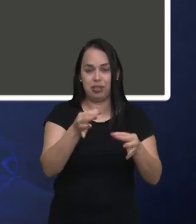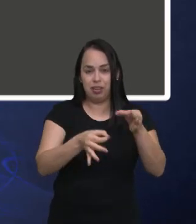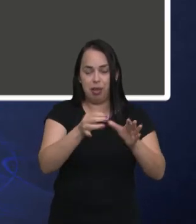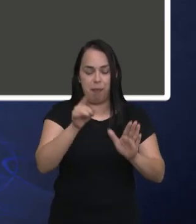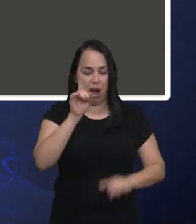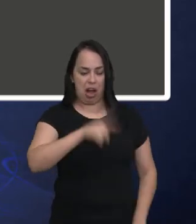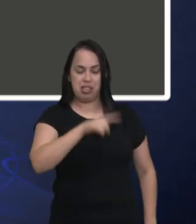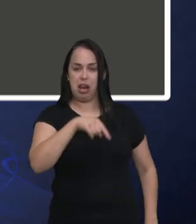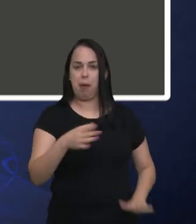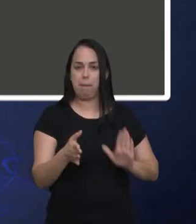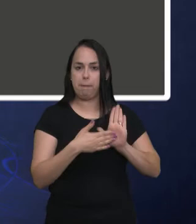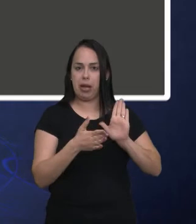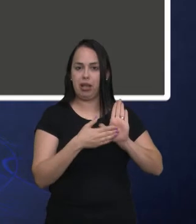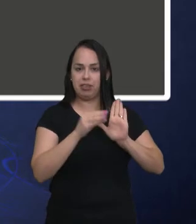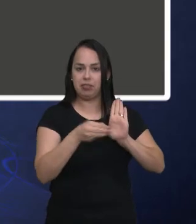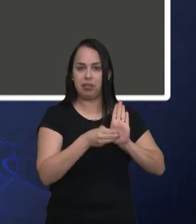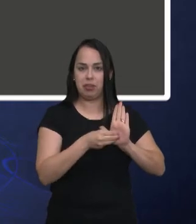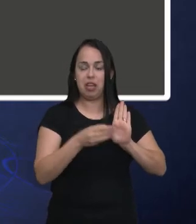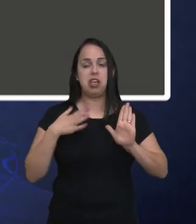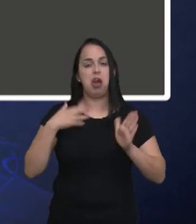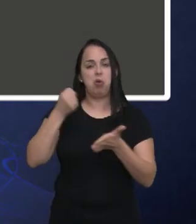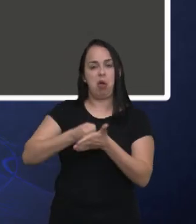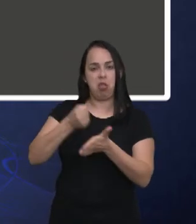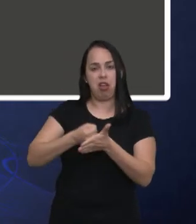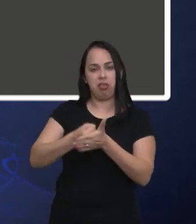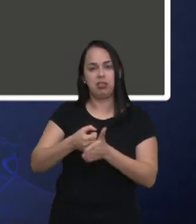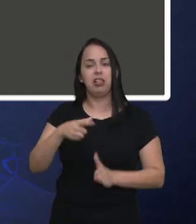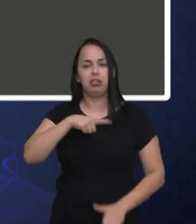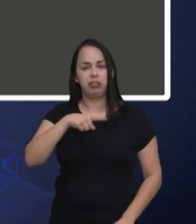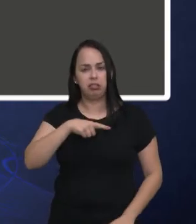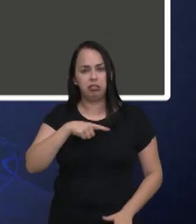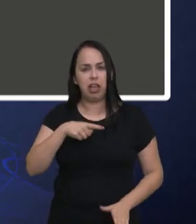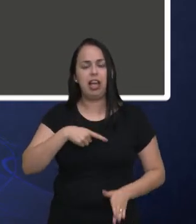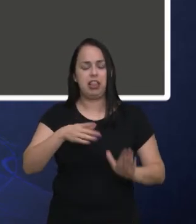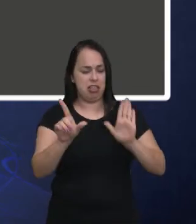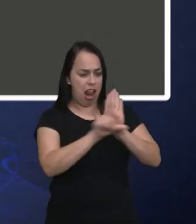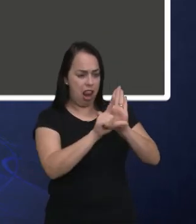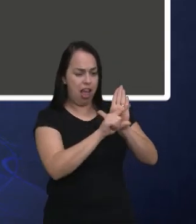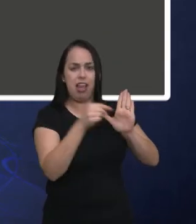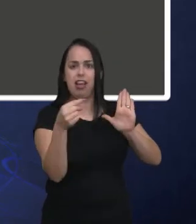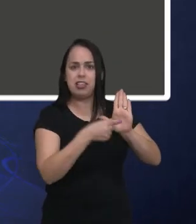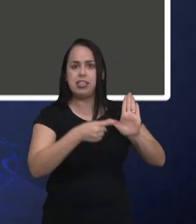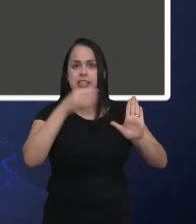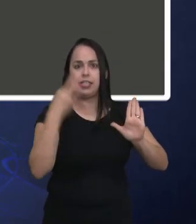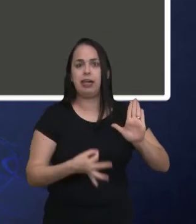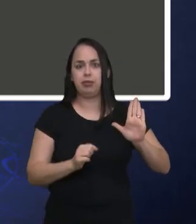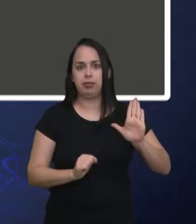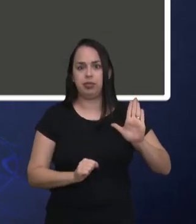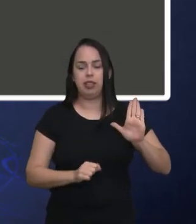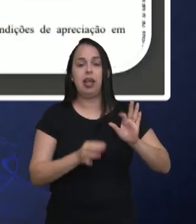minha emenda, que eu estou defendendo que a gente tenha o que está na lei de zoneamento, 2,60 m. Pode